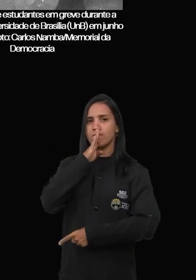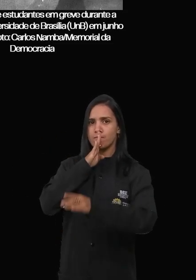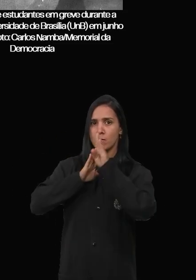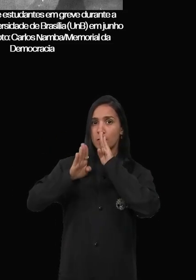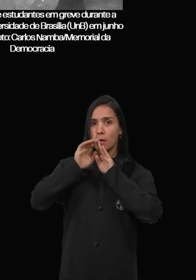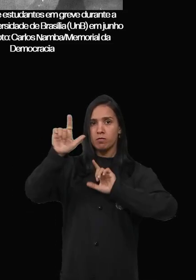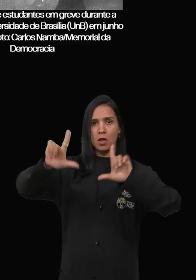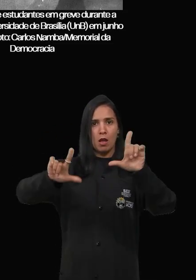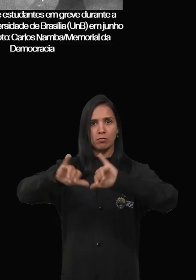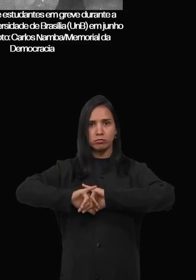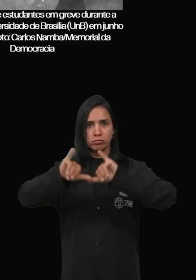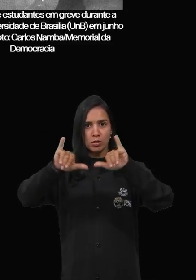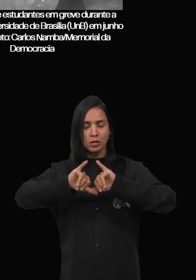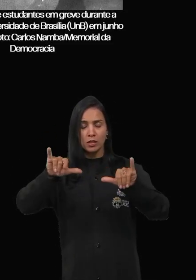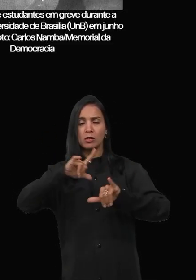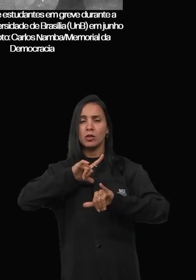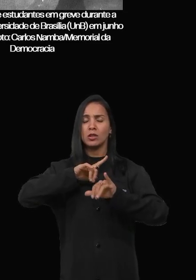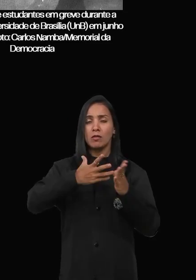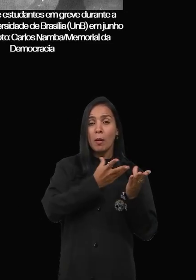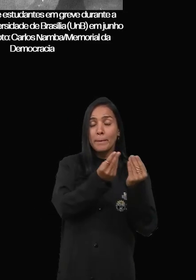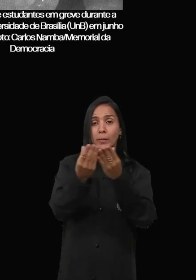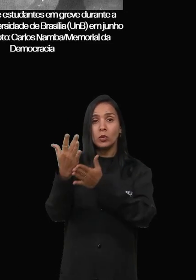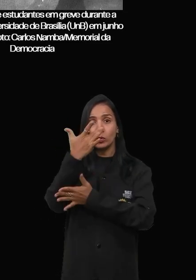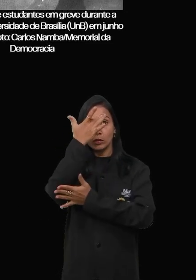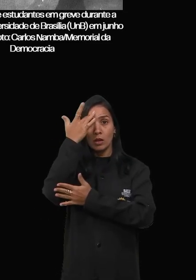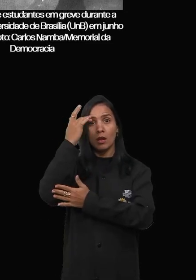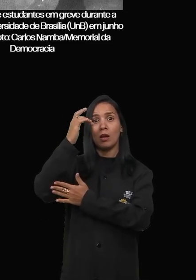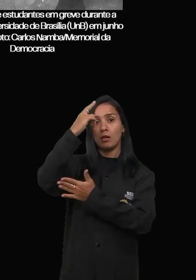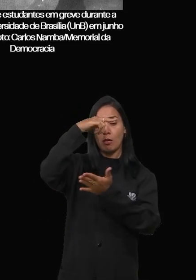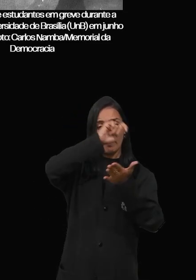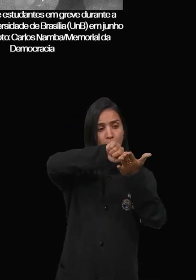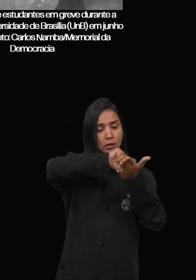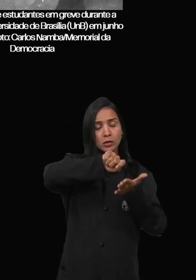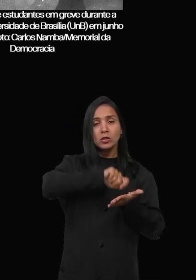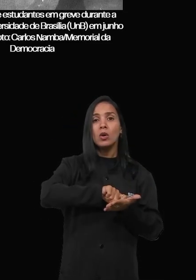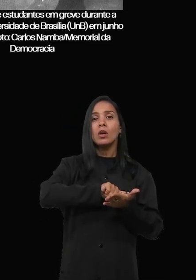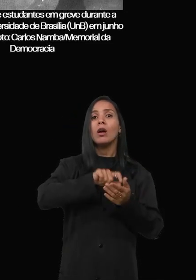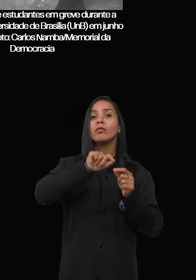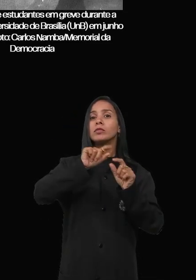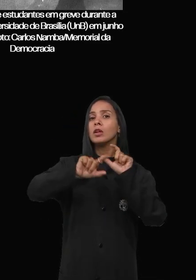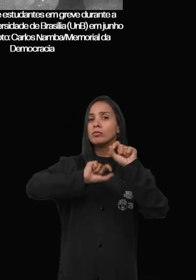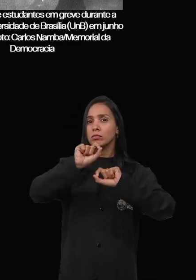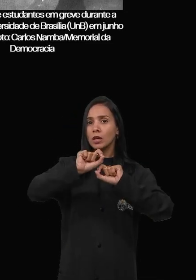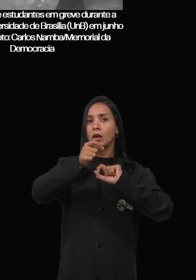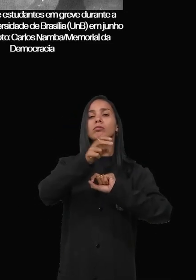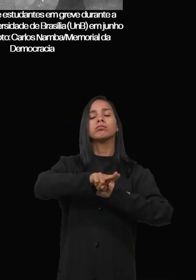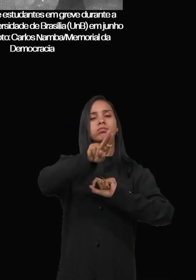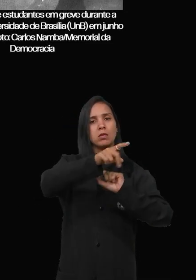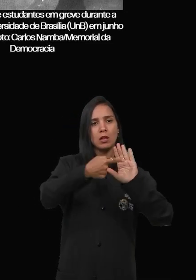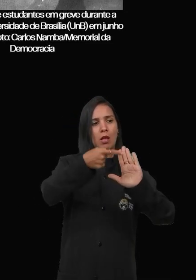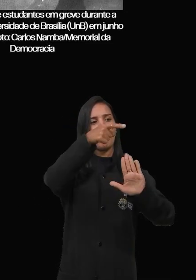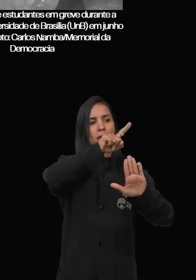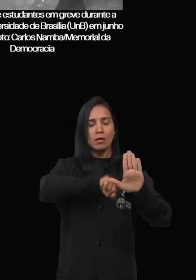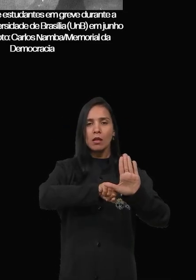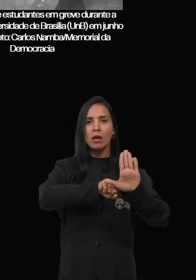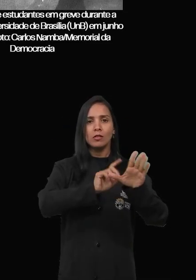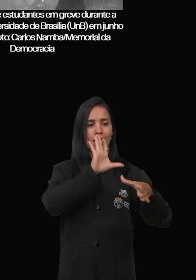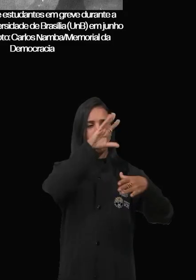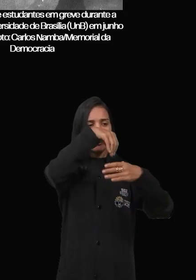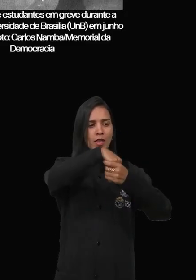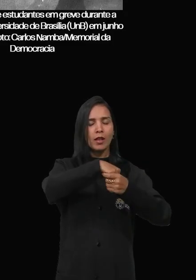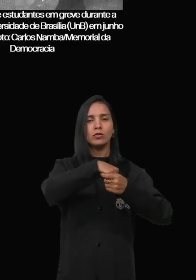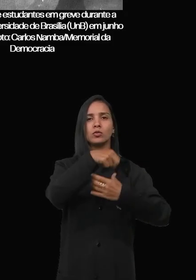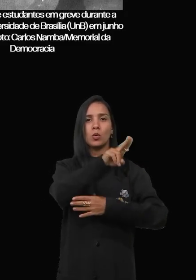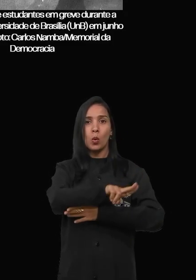e às artes, muitos compositores, eles recorreram, como eu falei, às metáforas, os simbolismos,